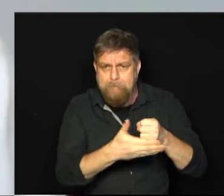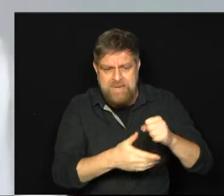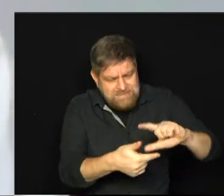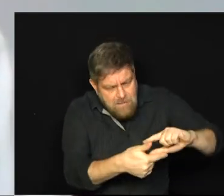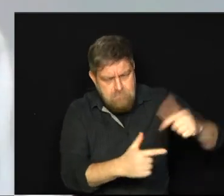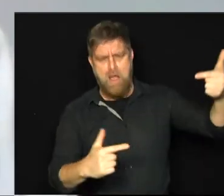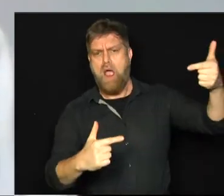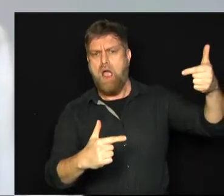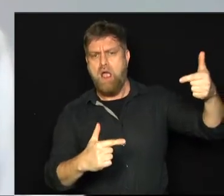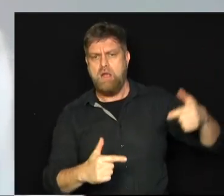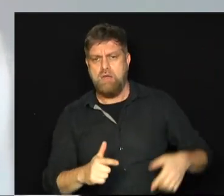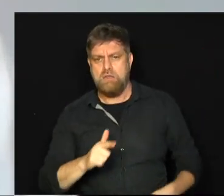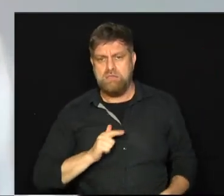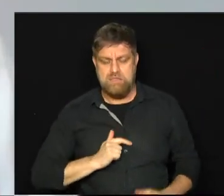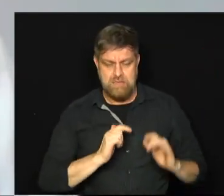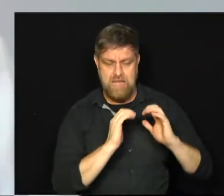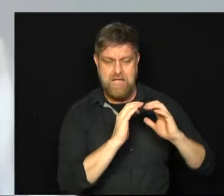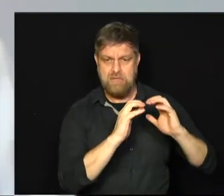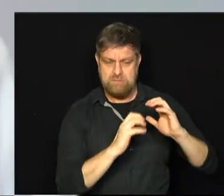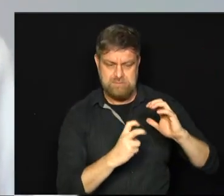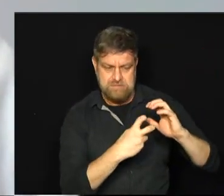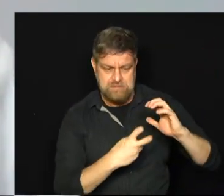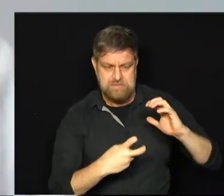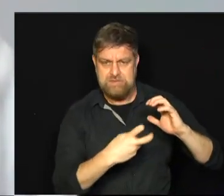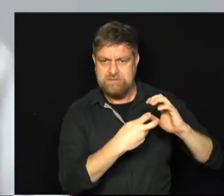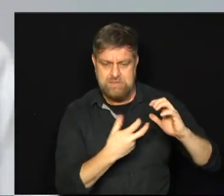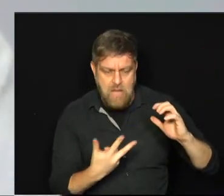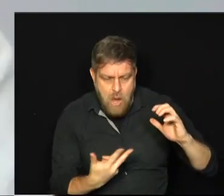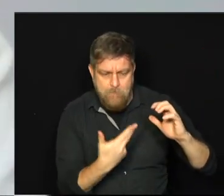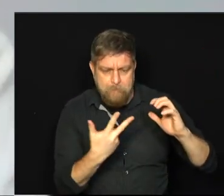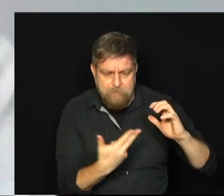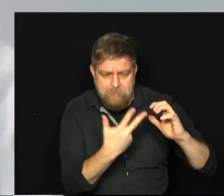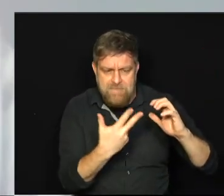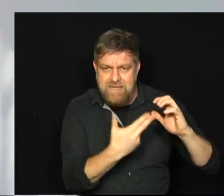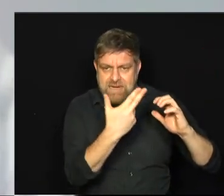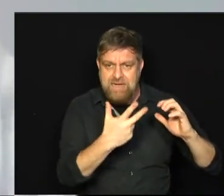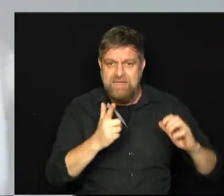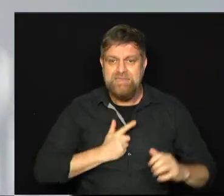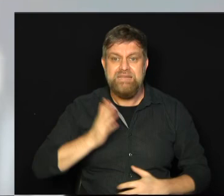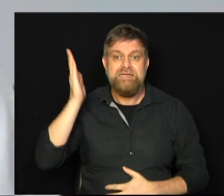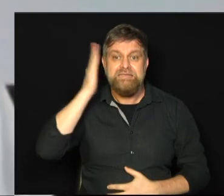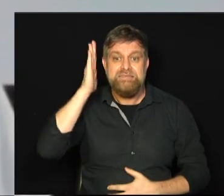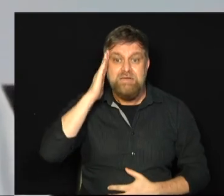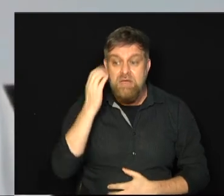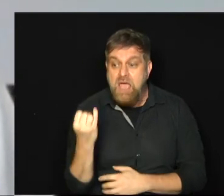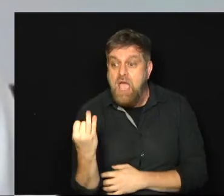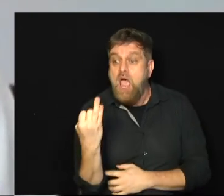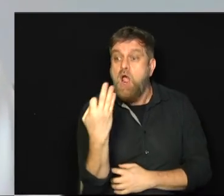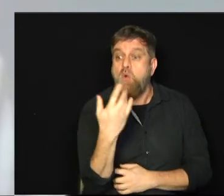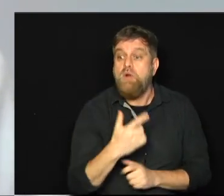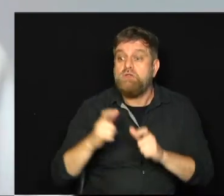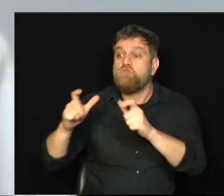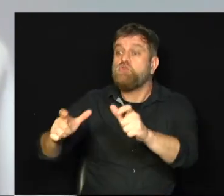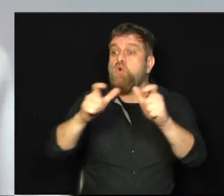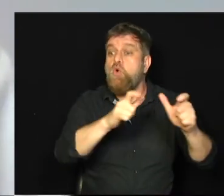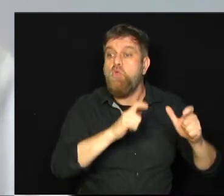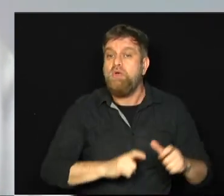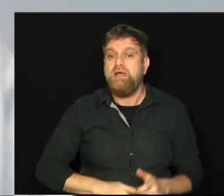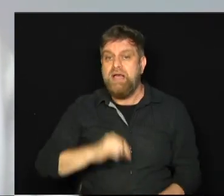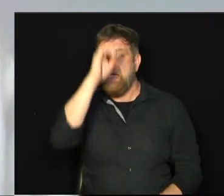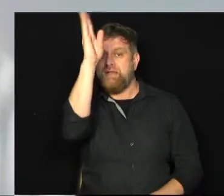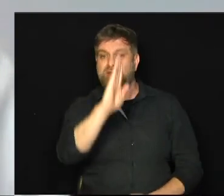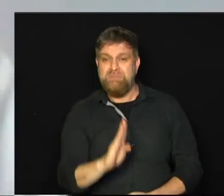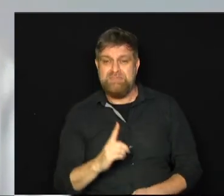sofisticada. Operar tumor do sistema nervoso central, você tem que definir nos dedos quantos centros no Brasil. Porque senão